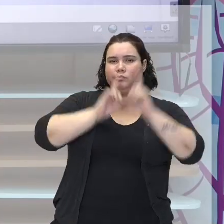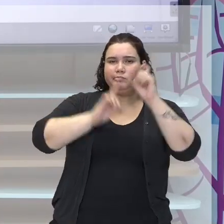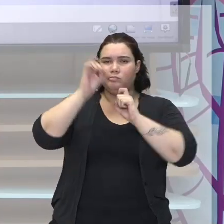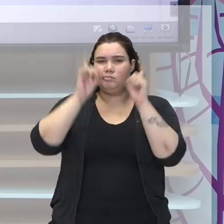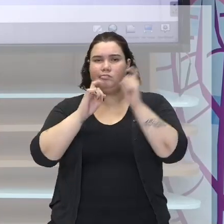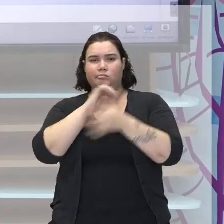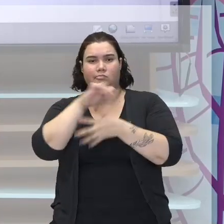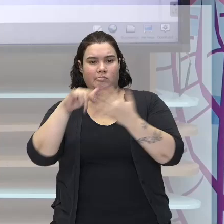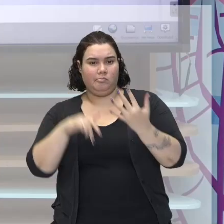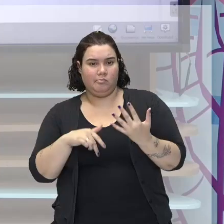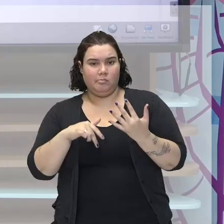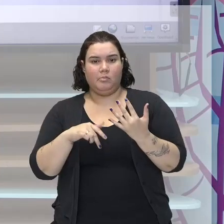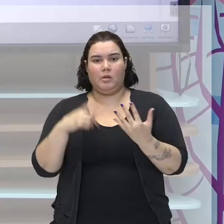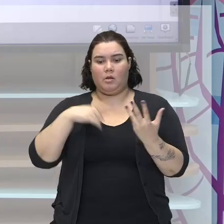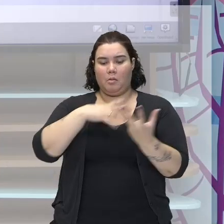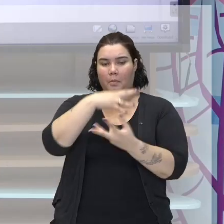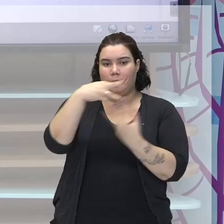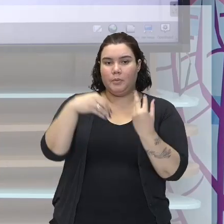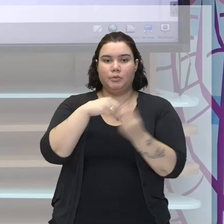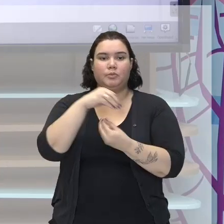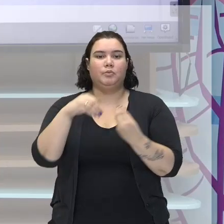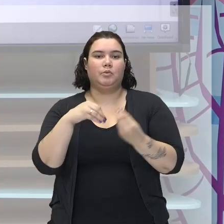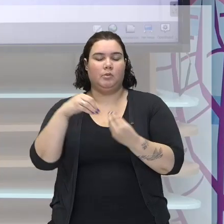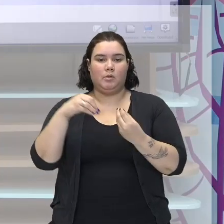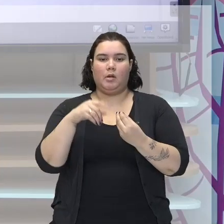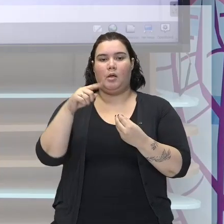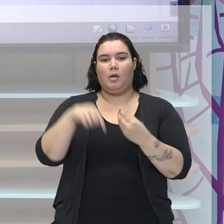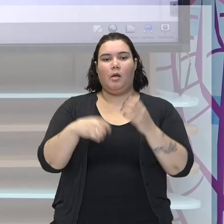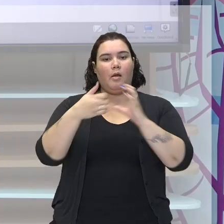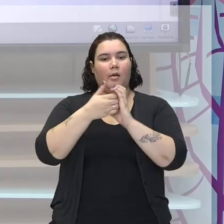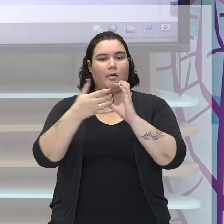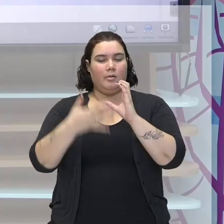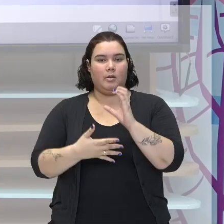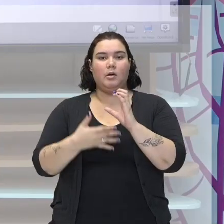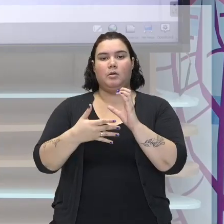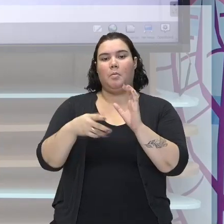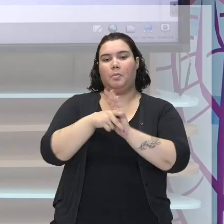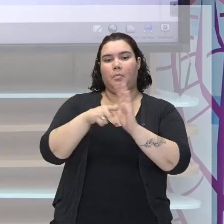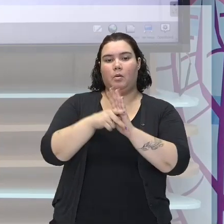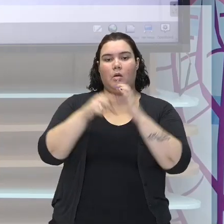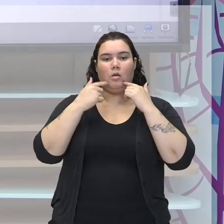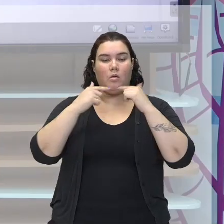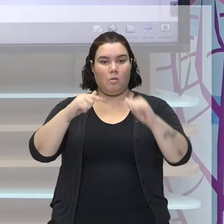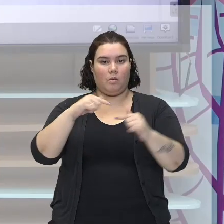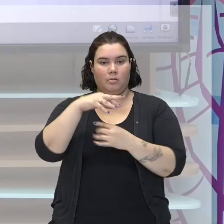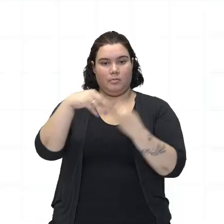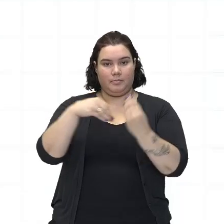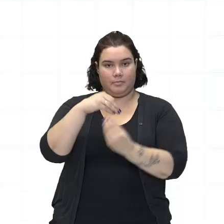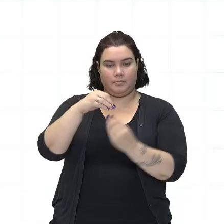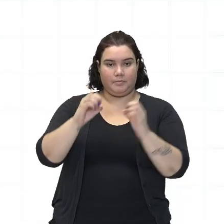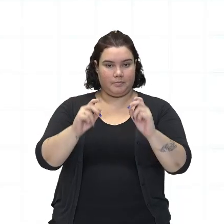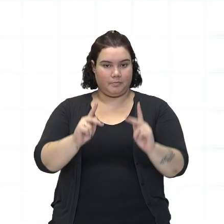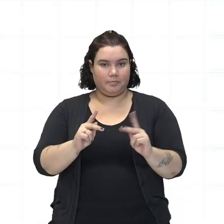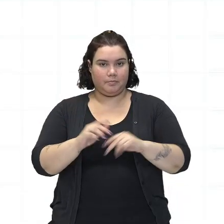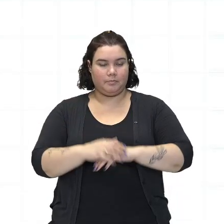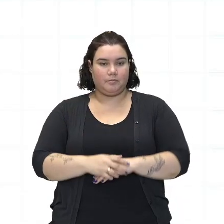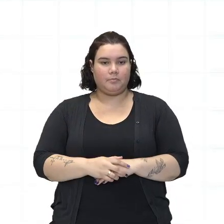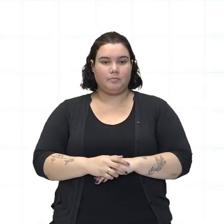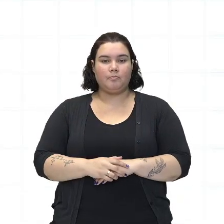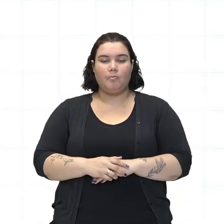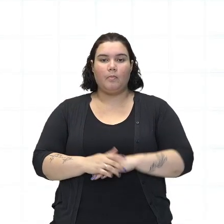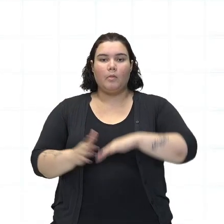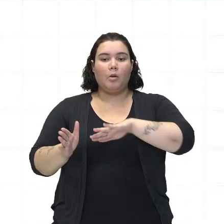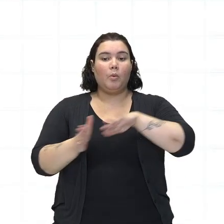tudo isso, quando funciona ao mesmo tempo com as palavras, caracteriza a linguagem híbrida. Agora a gente vai para o nosso próximo tópico, olha aí na cartela